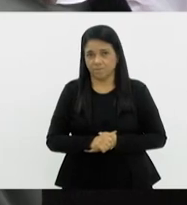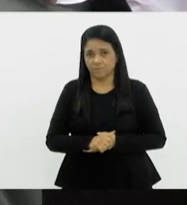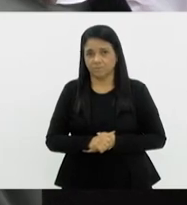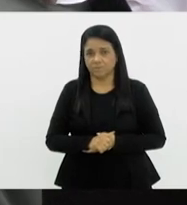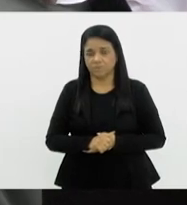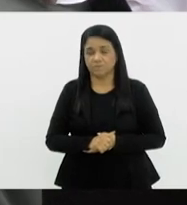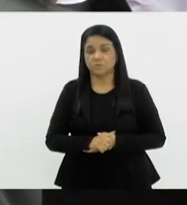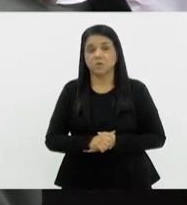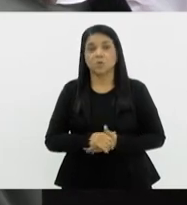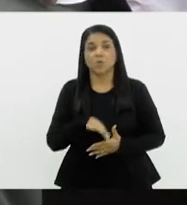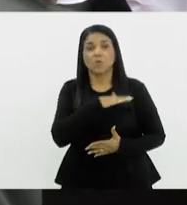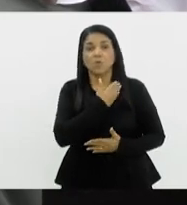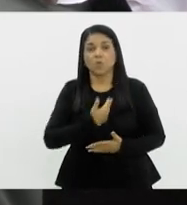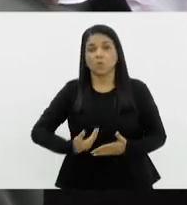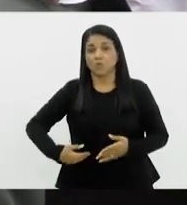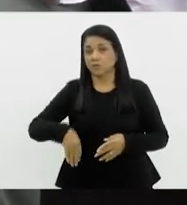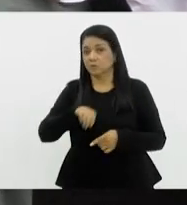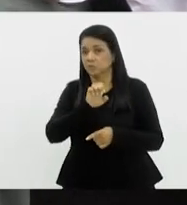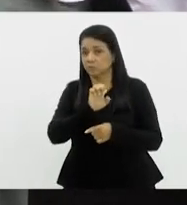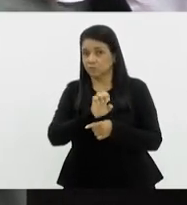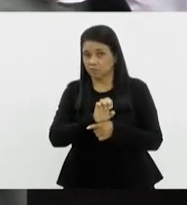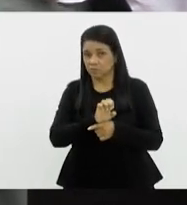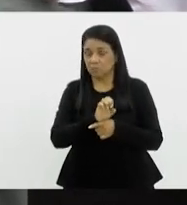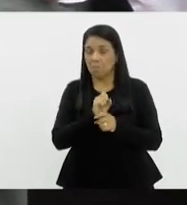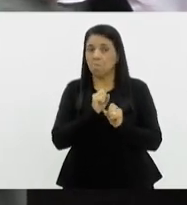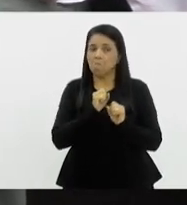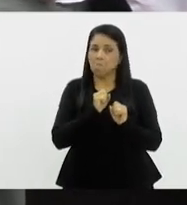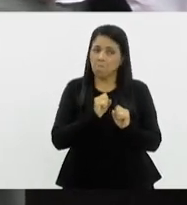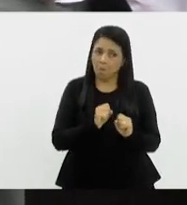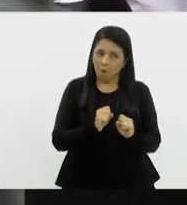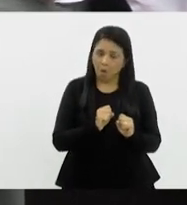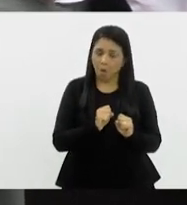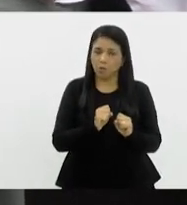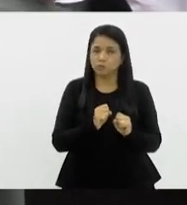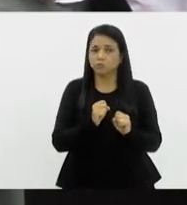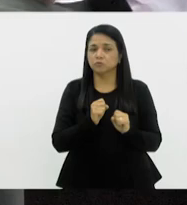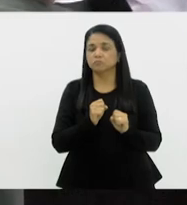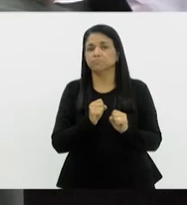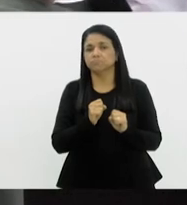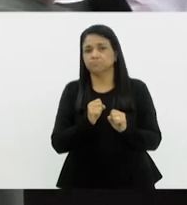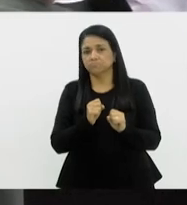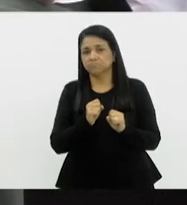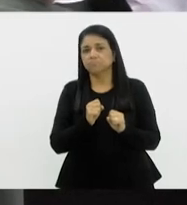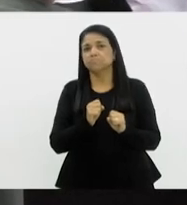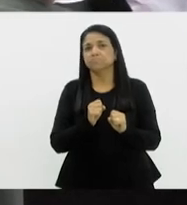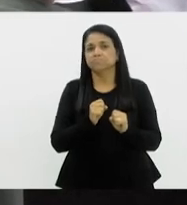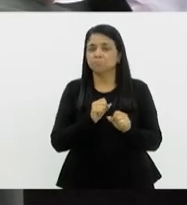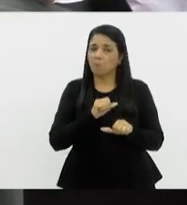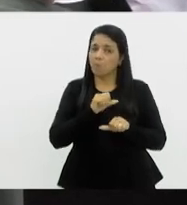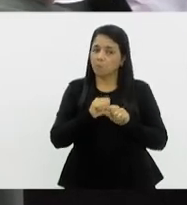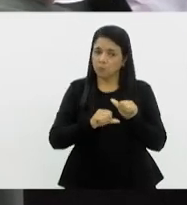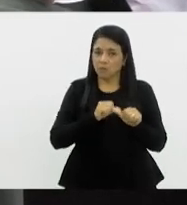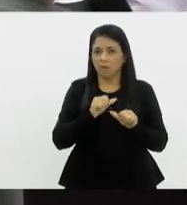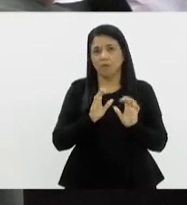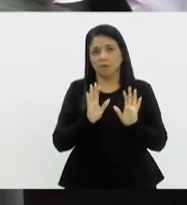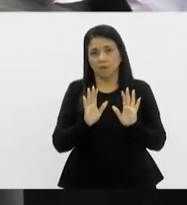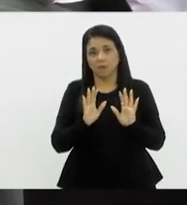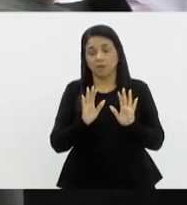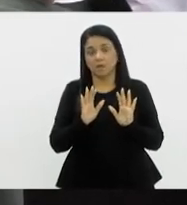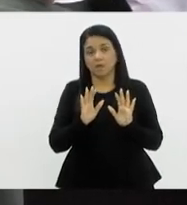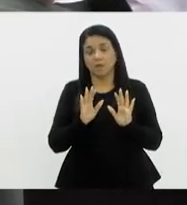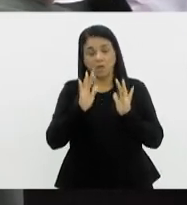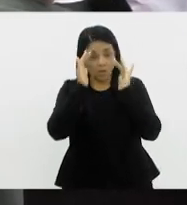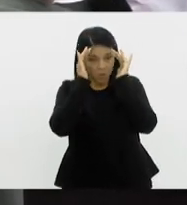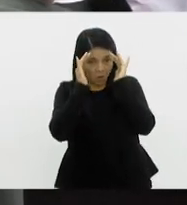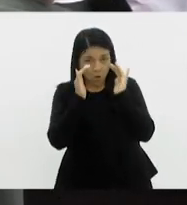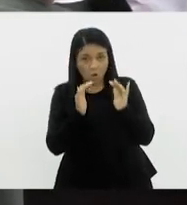E o governo do Estado sempre pode e poderá, e não tem nem outra alternativa, que não